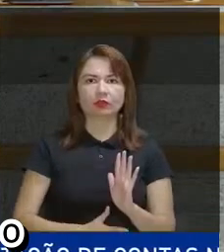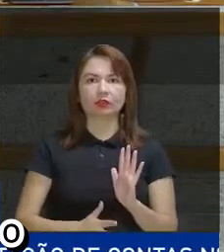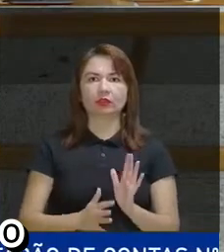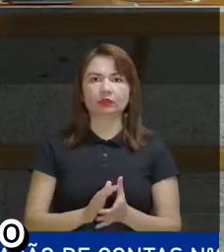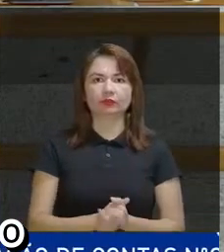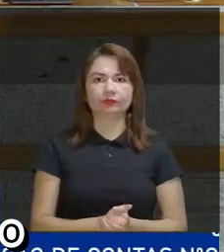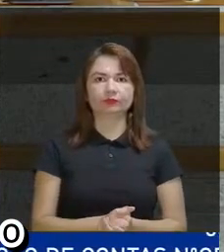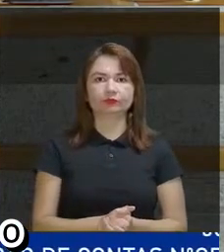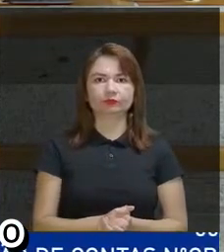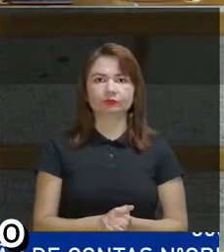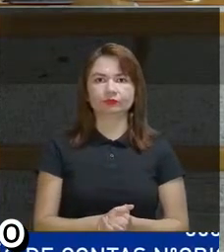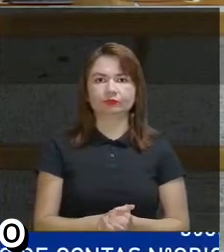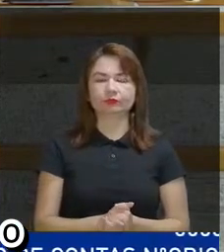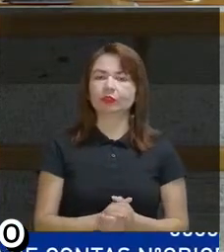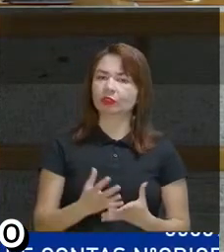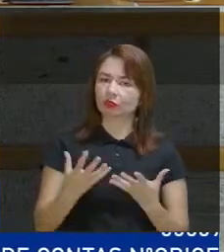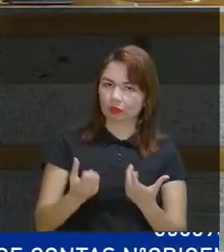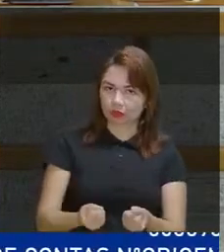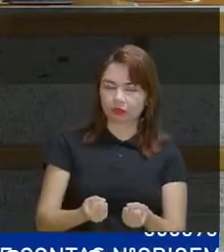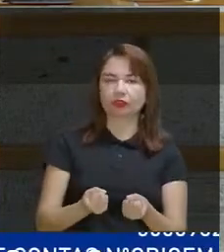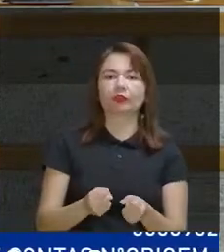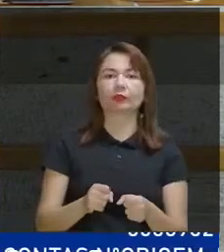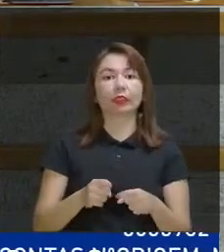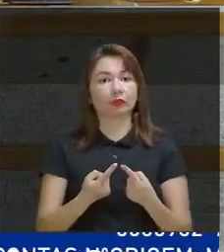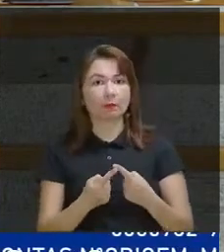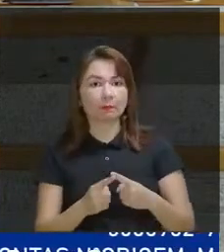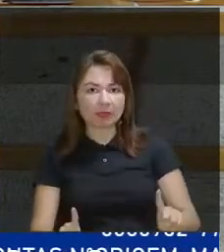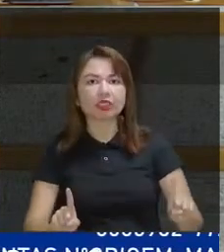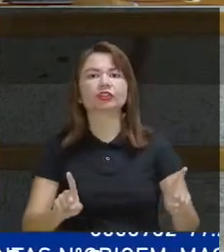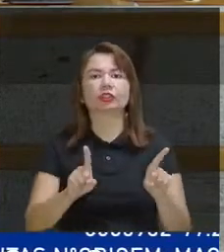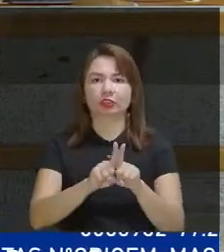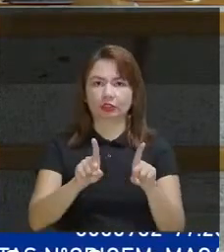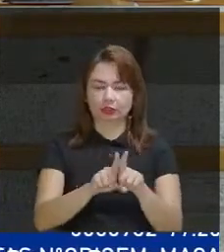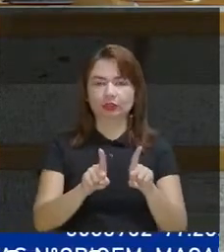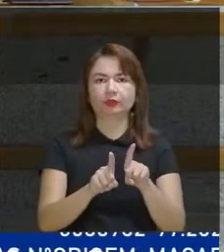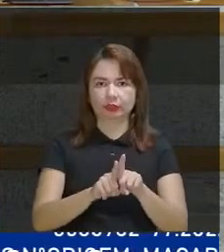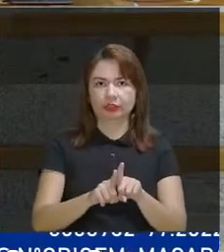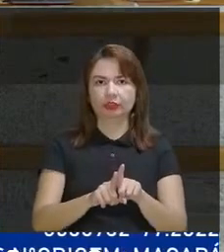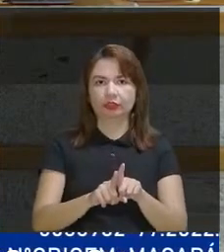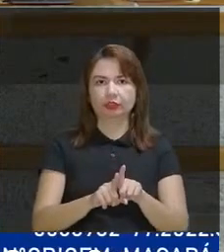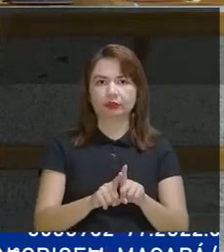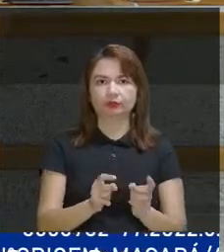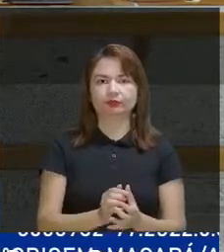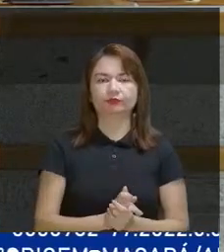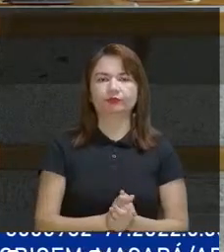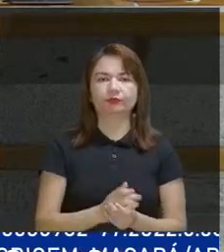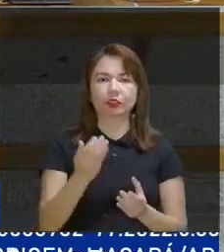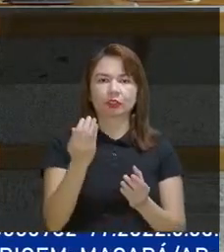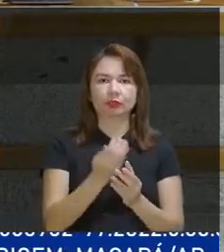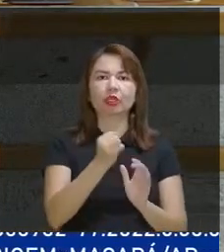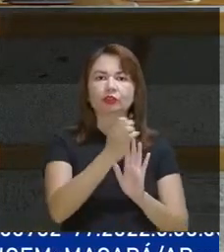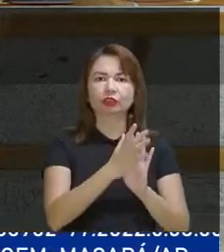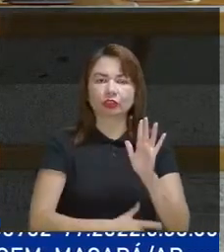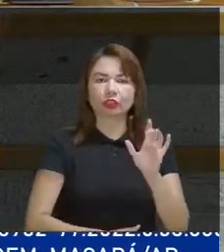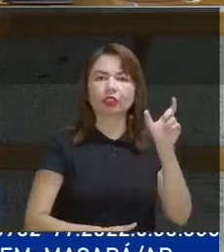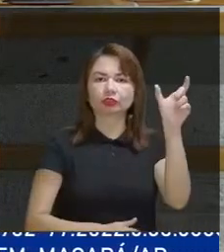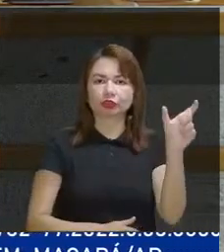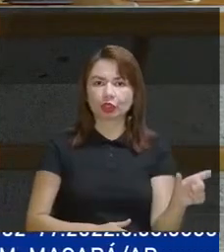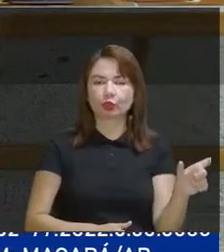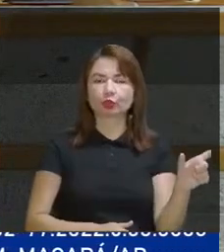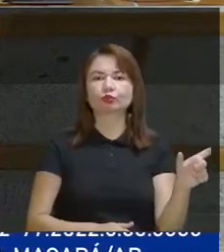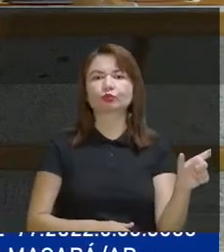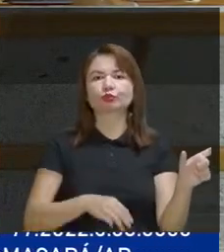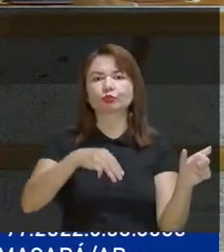ministerial manifestou-se pelo acolhimento. Por outro lado, nas contrarrazões aos embargos do Ministério Público Eleitoral, o